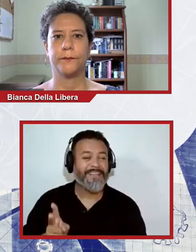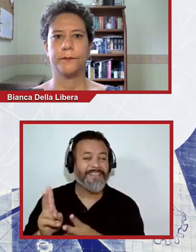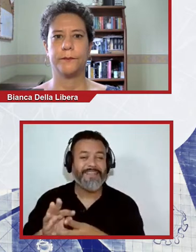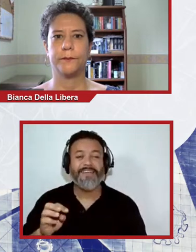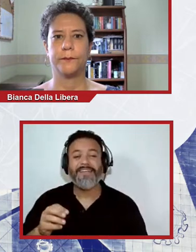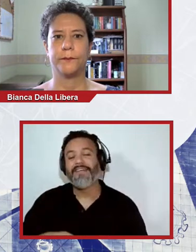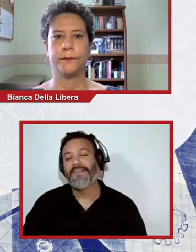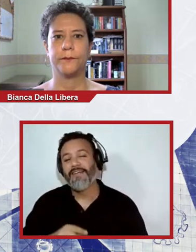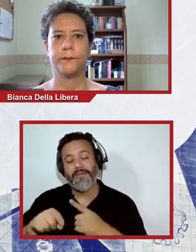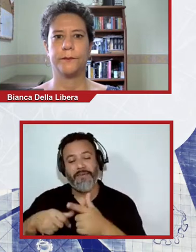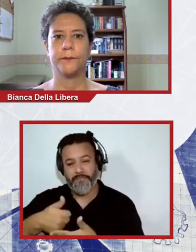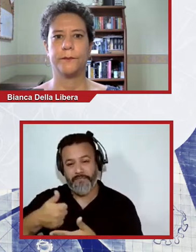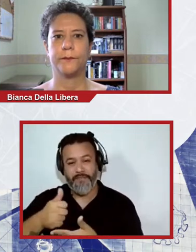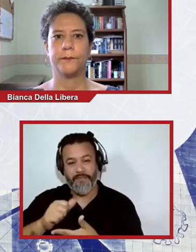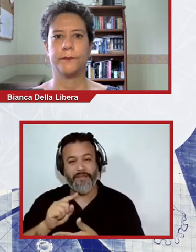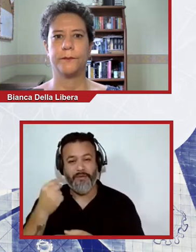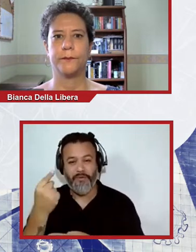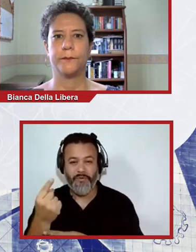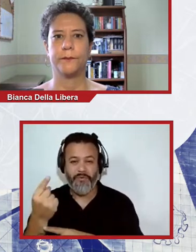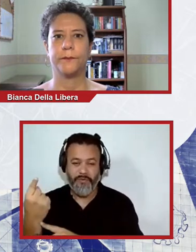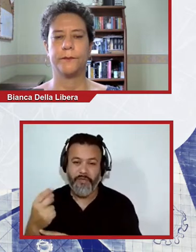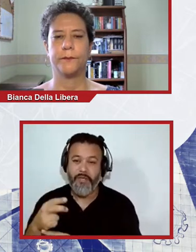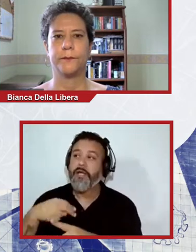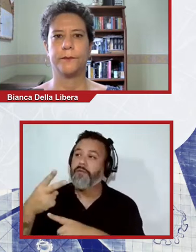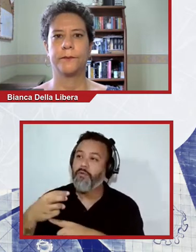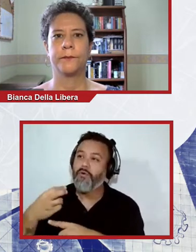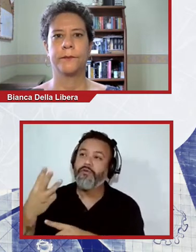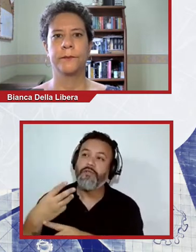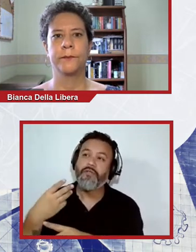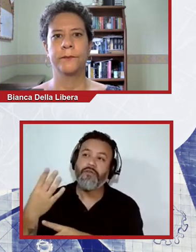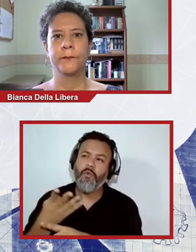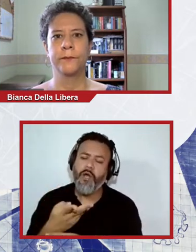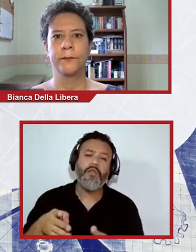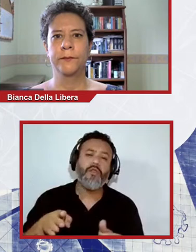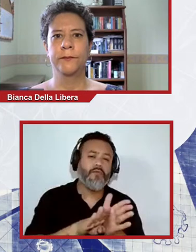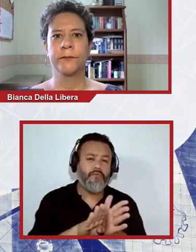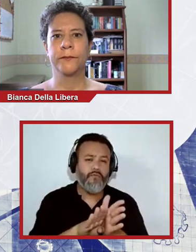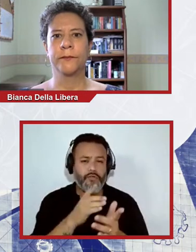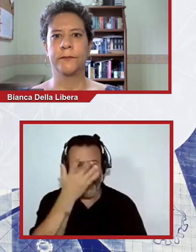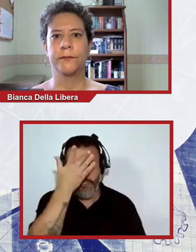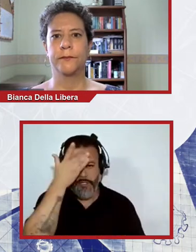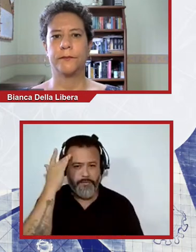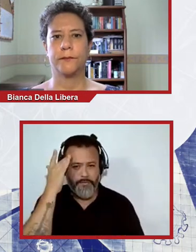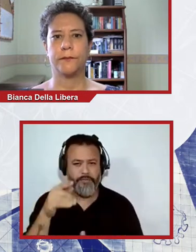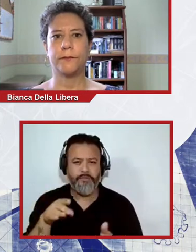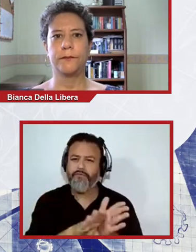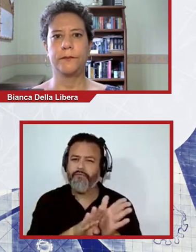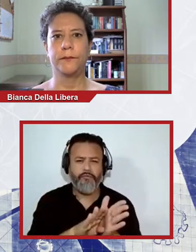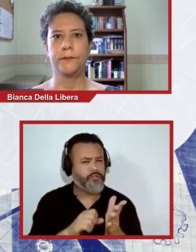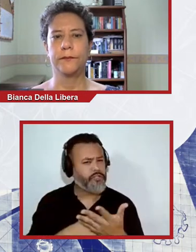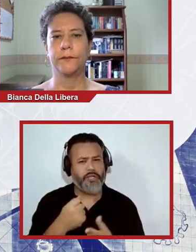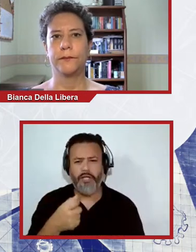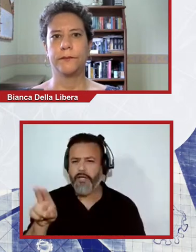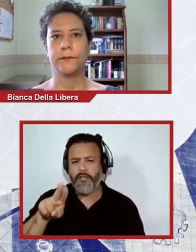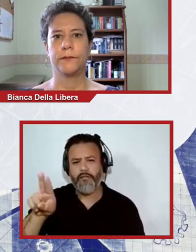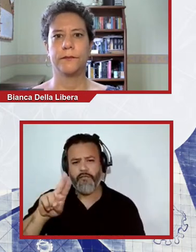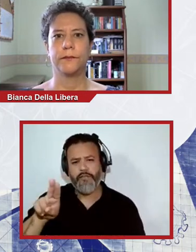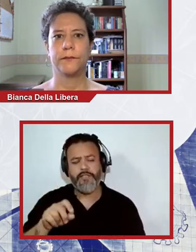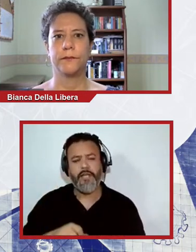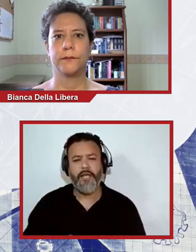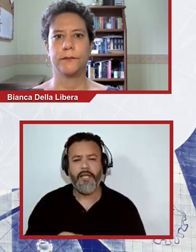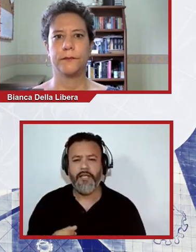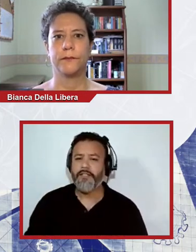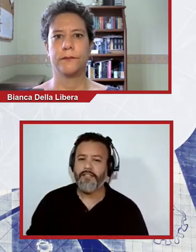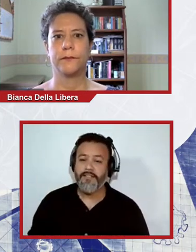outras pessoas entraram na UFRJ, a Renato, o Sandro, o Bernardo, várias pessoas entraram, né, Patrícia.